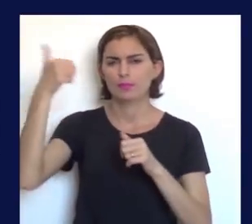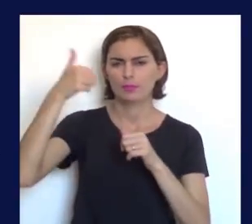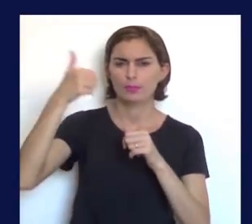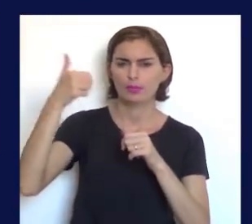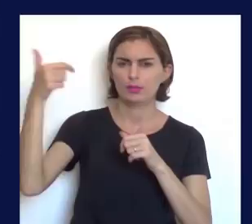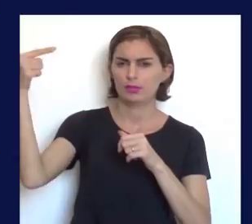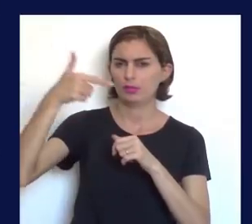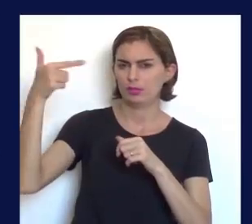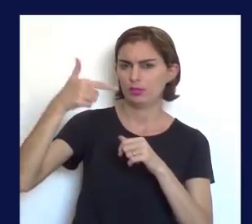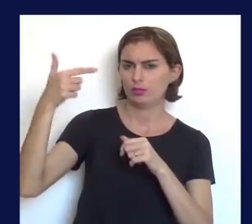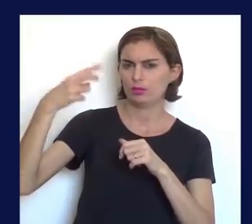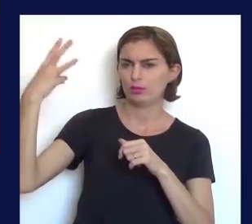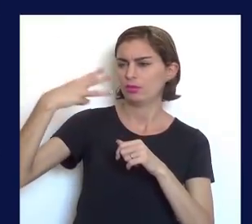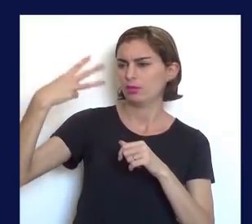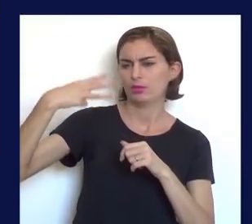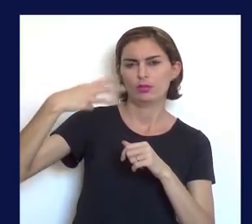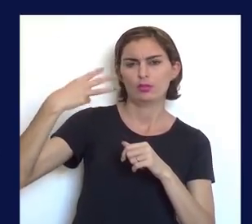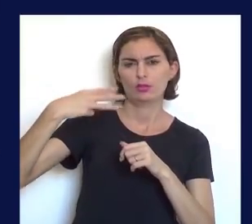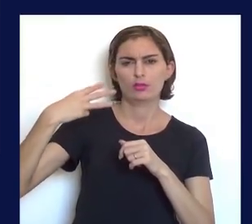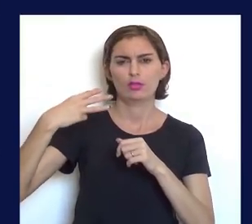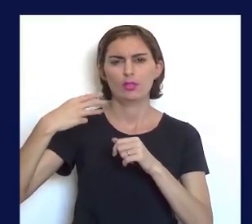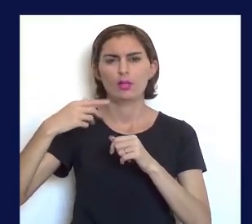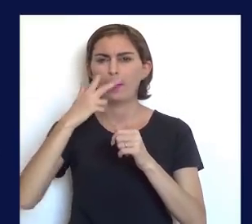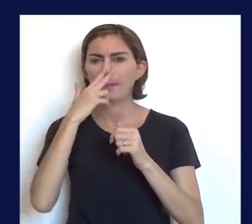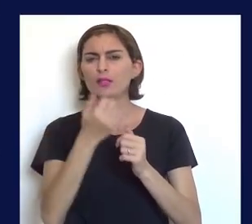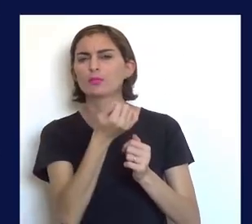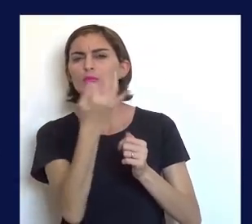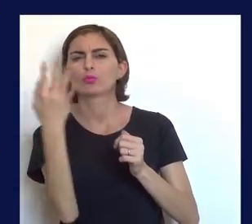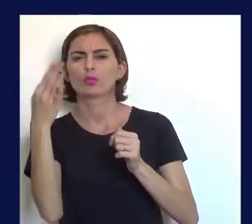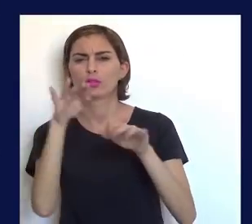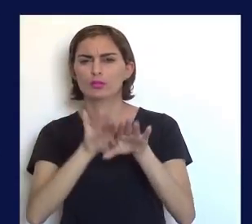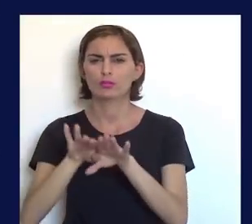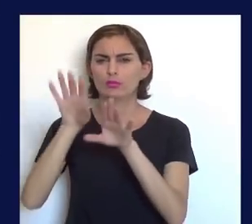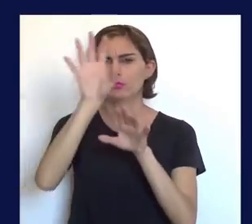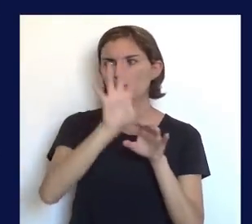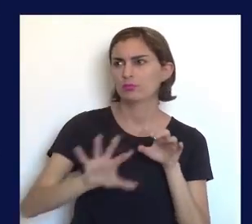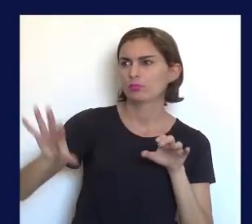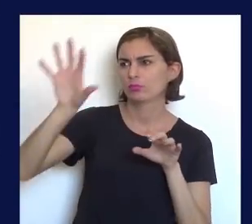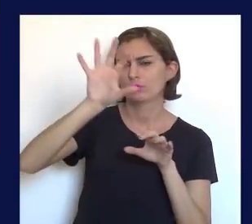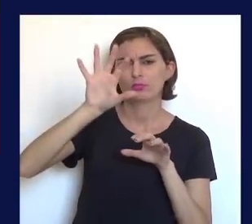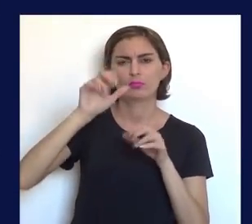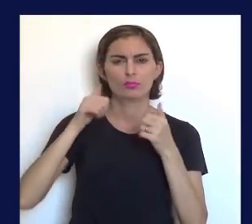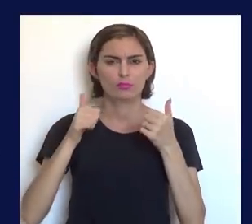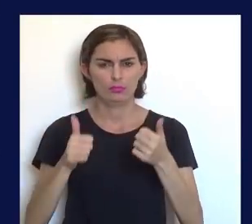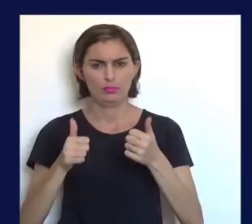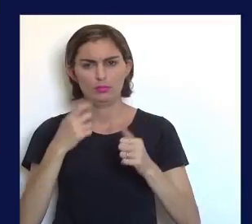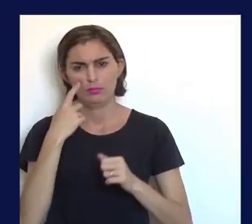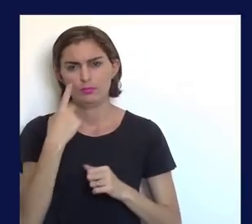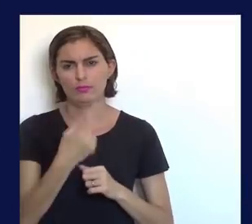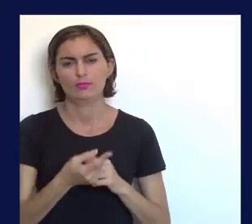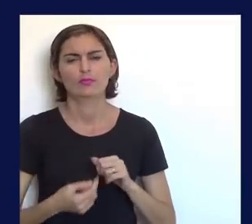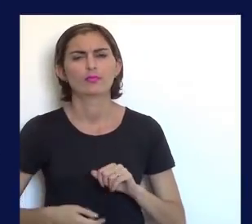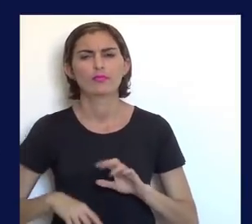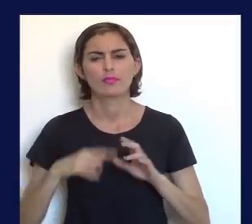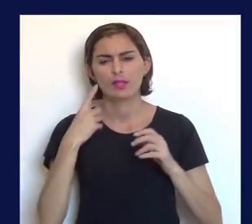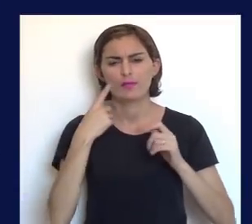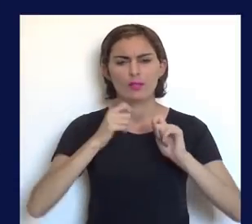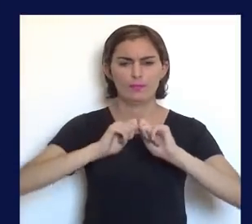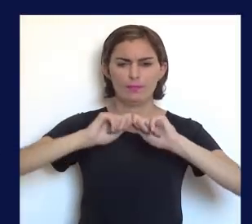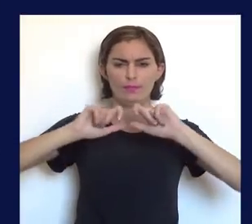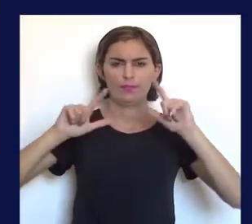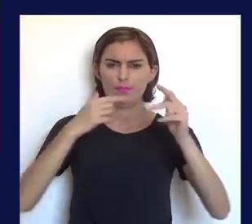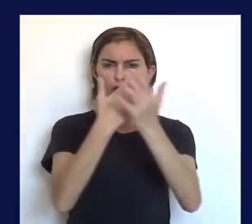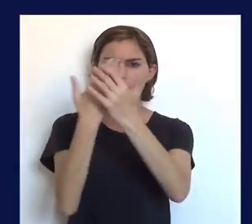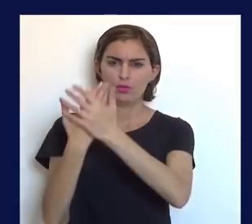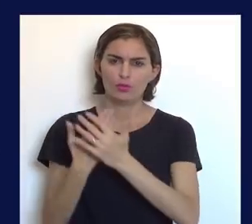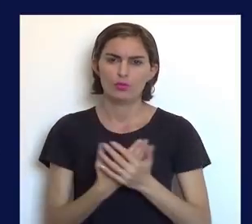primeiro lugar, em segundo lugar, em terceiro lugar, a mesma quantidade, a mesma região, ok? Então vejam só, vejam a tela